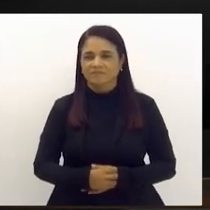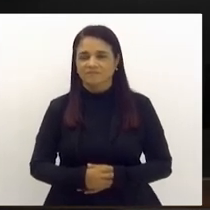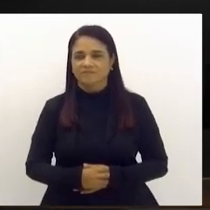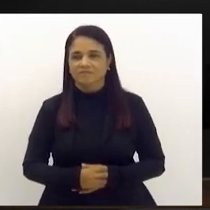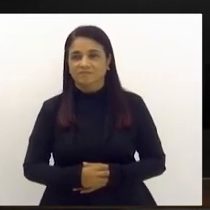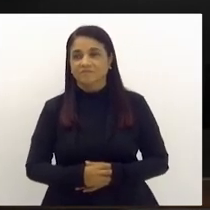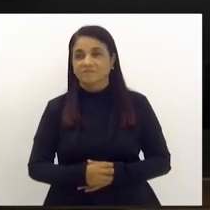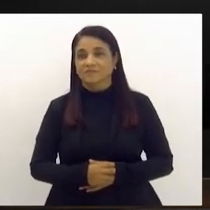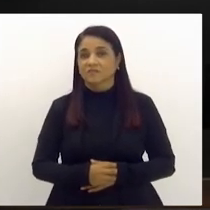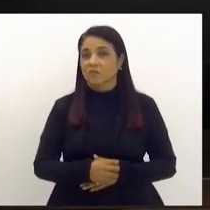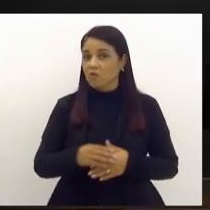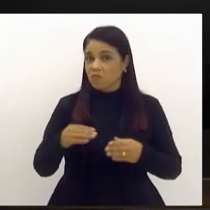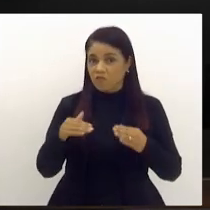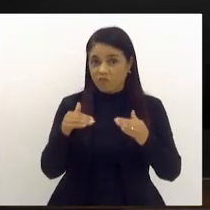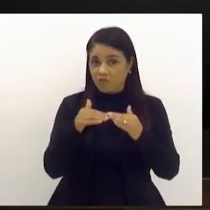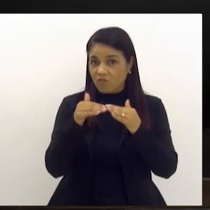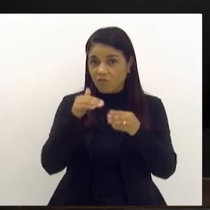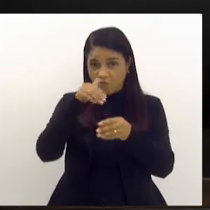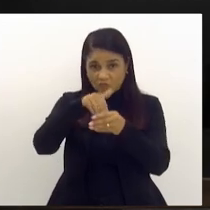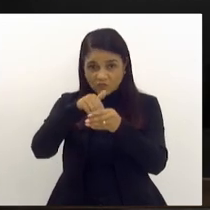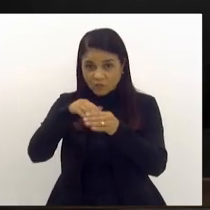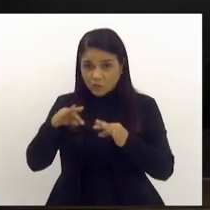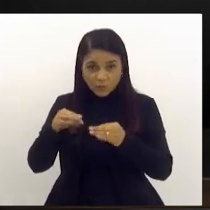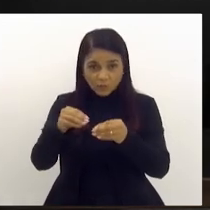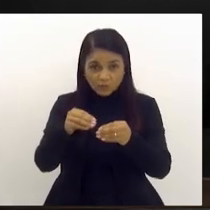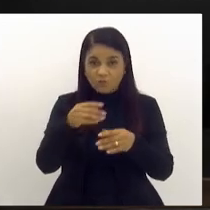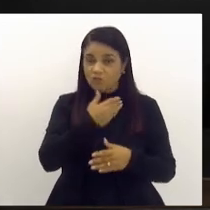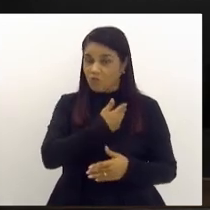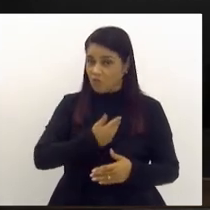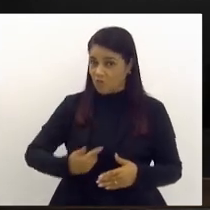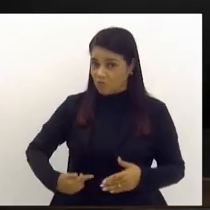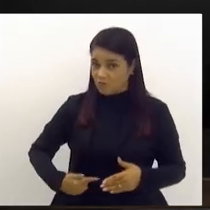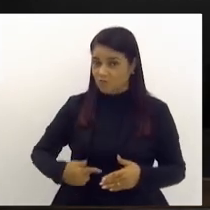Se não for unânime, o governador vai recorrer, hein, gente.